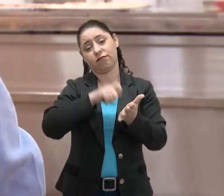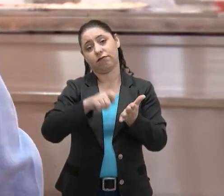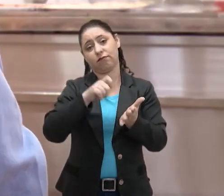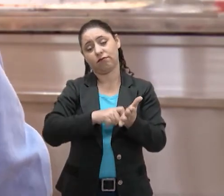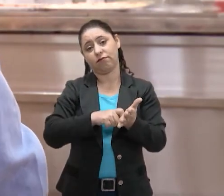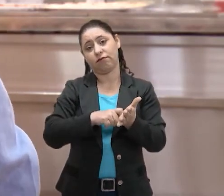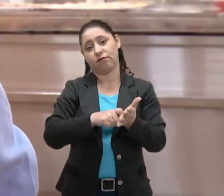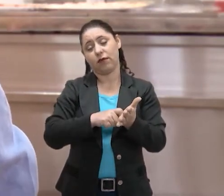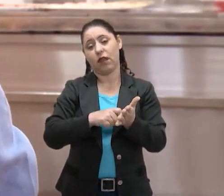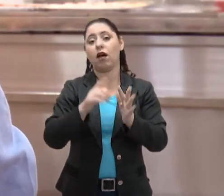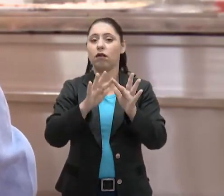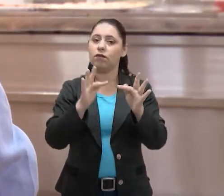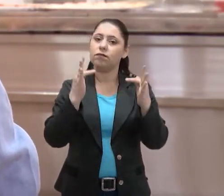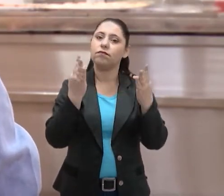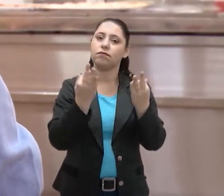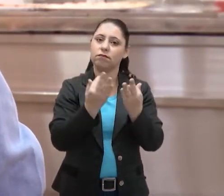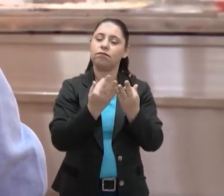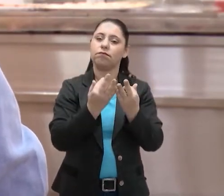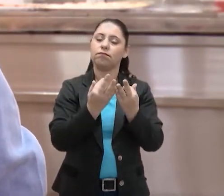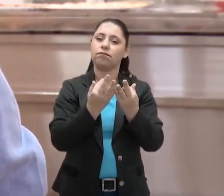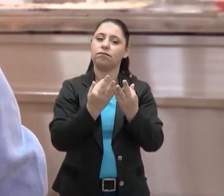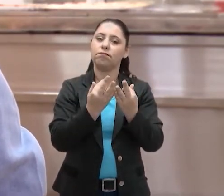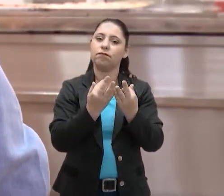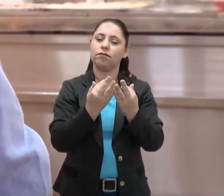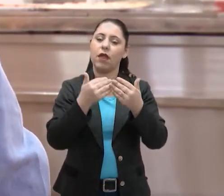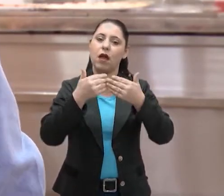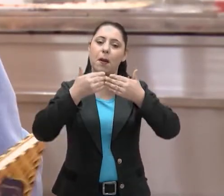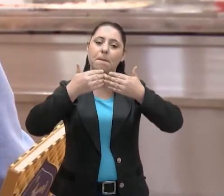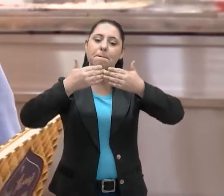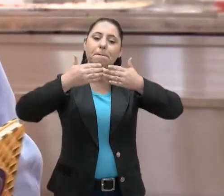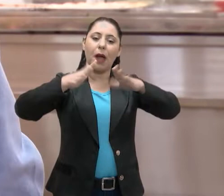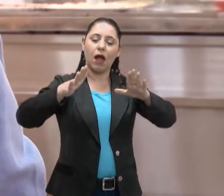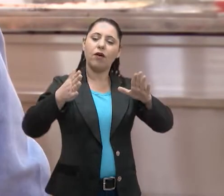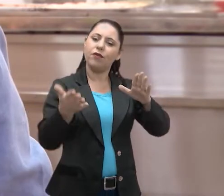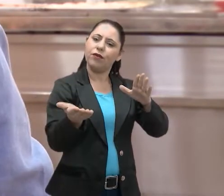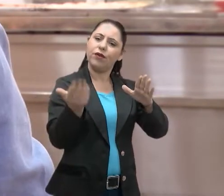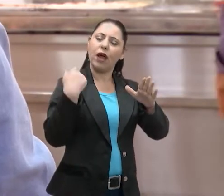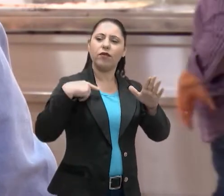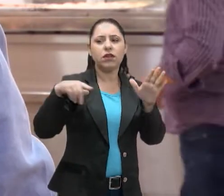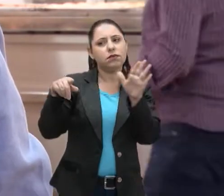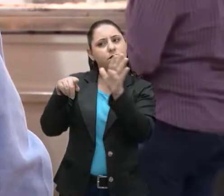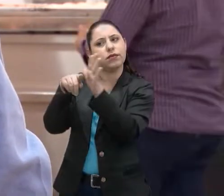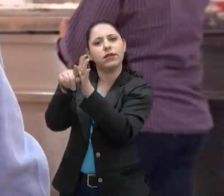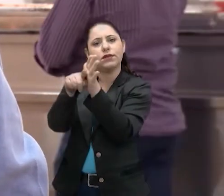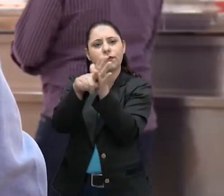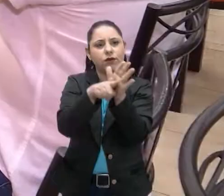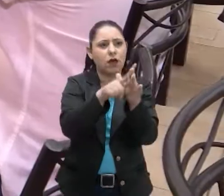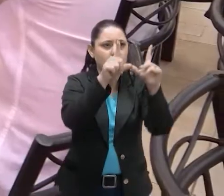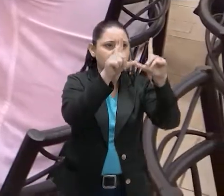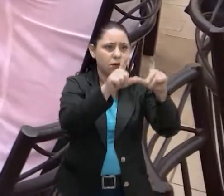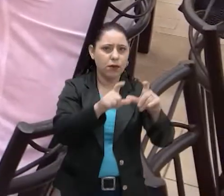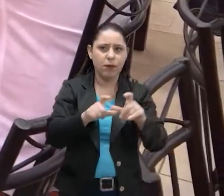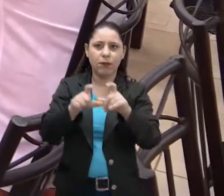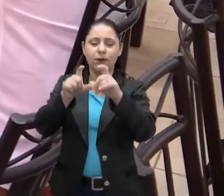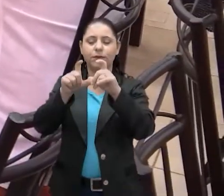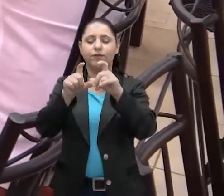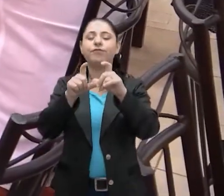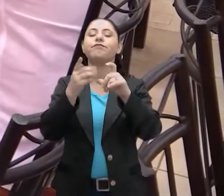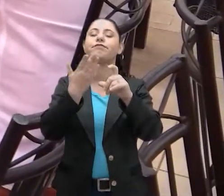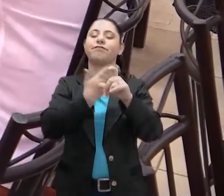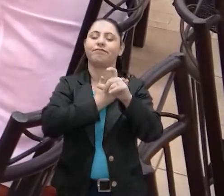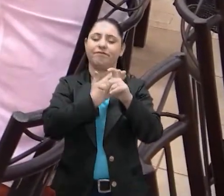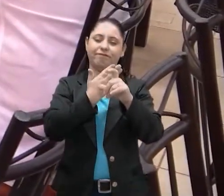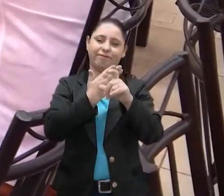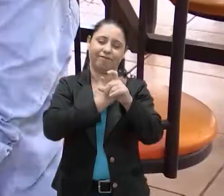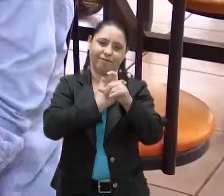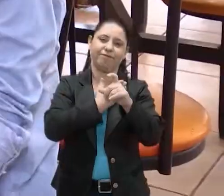um livro. E desde então a família, eles abriram as portas para que a gente pudesse estar fazendo a pesquisa e registrando com muito